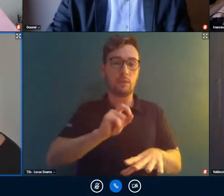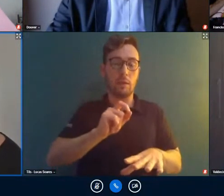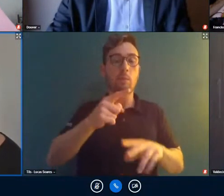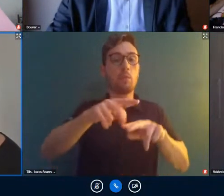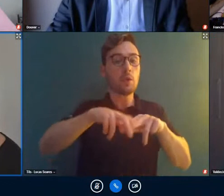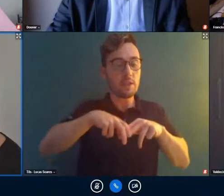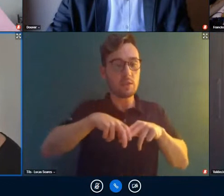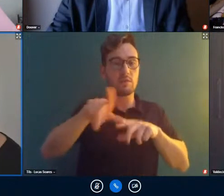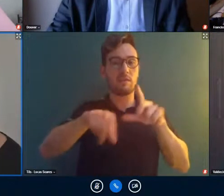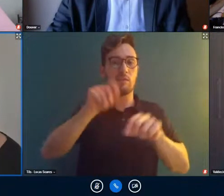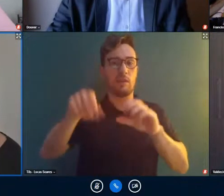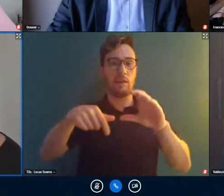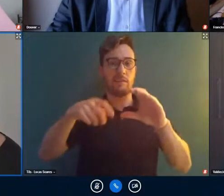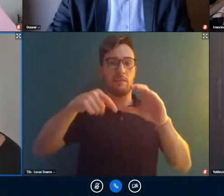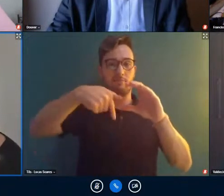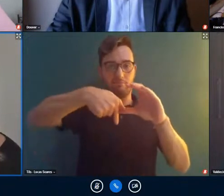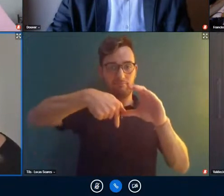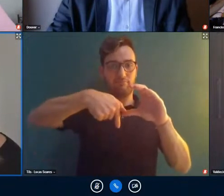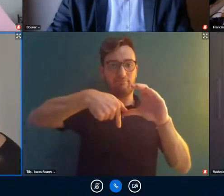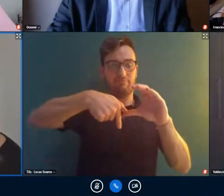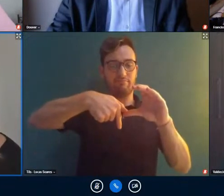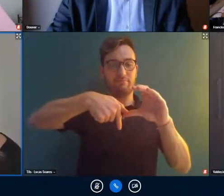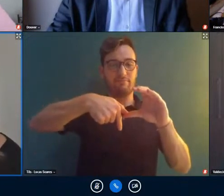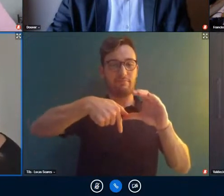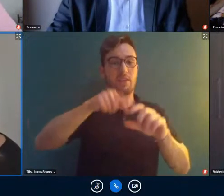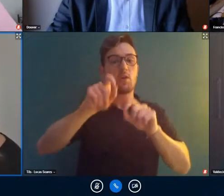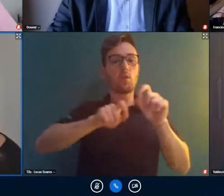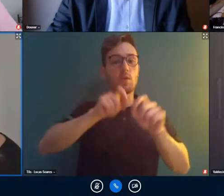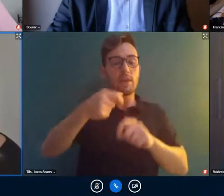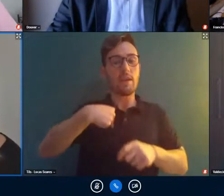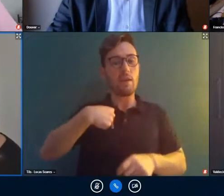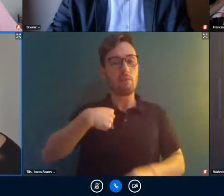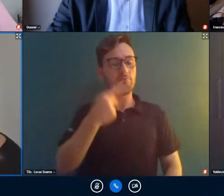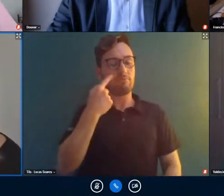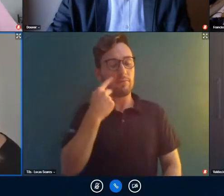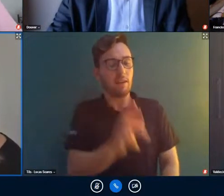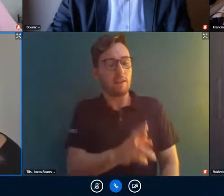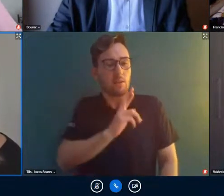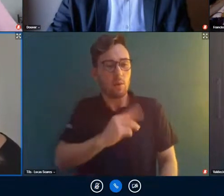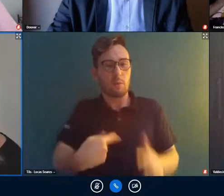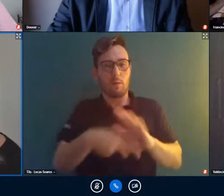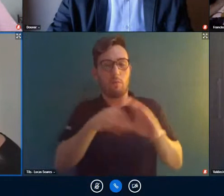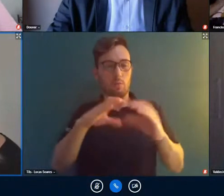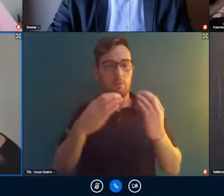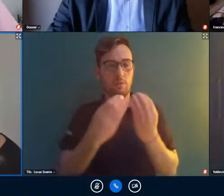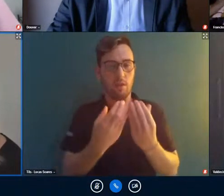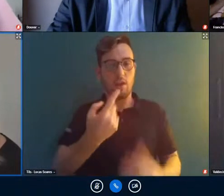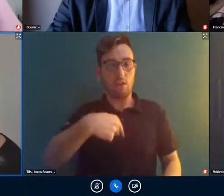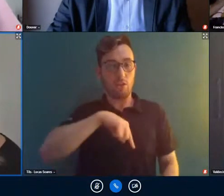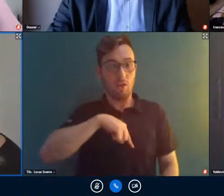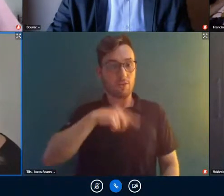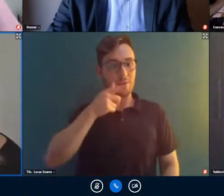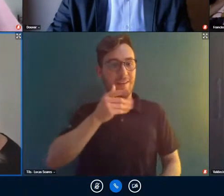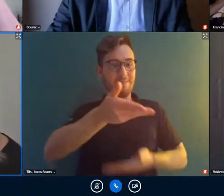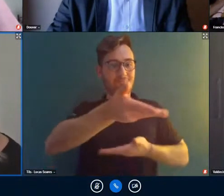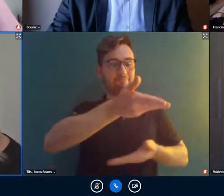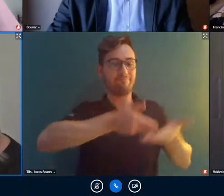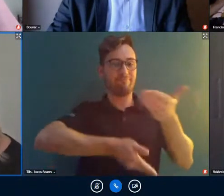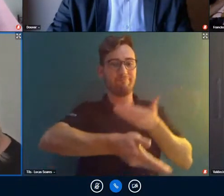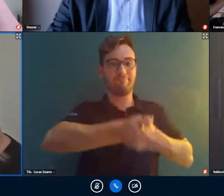desse projeto. E o que eu recebi dessa comunidade? Tipo, a gente tem a oportunidade de compartilhar o nosso conhecimento